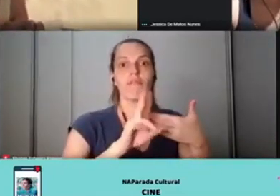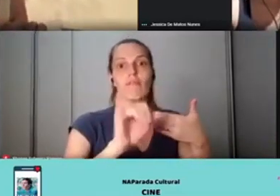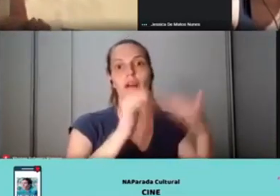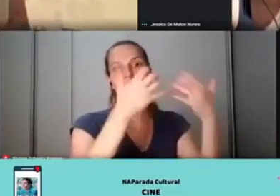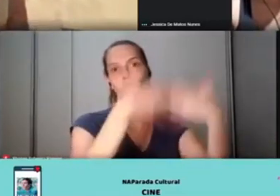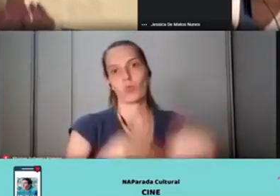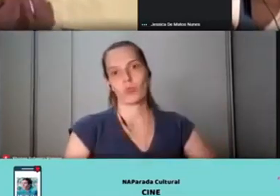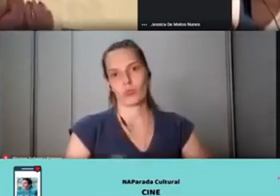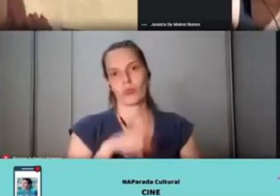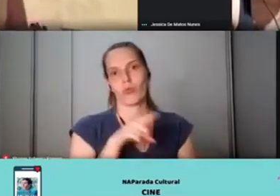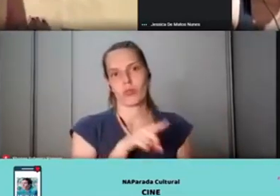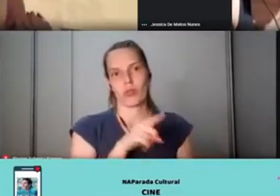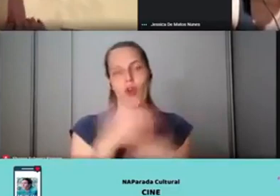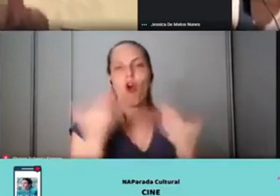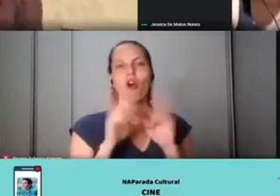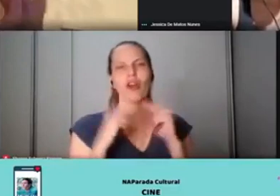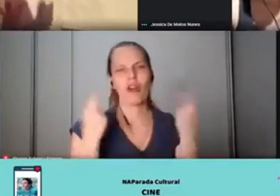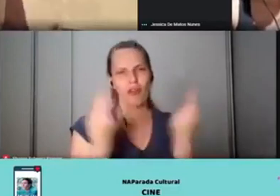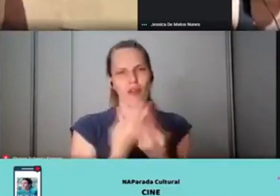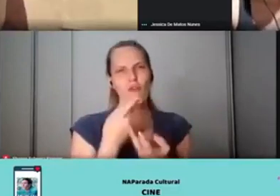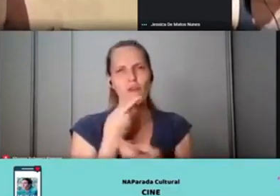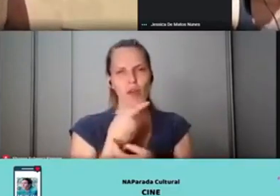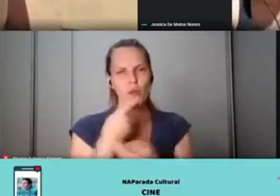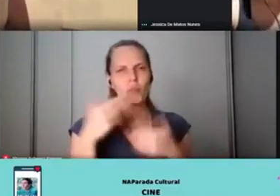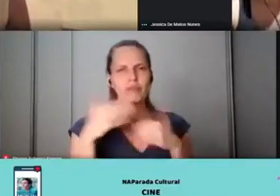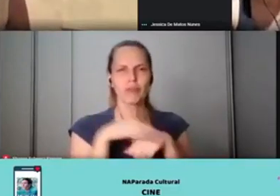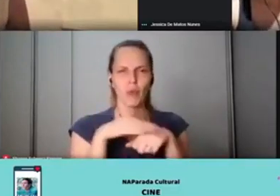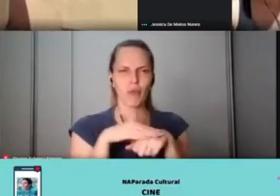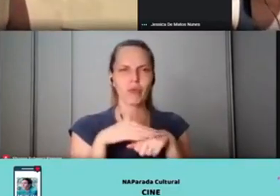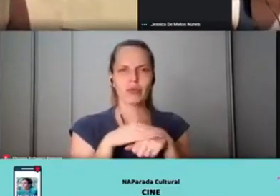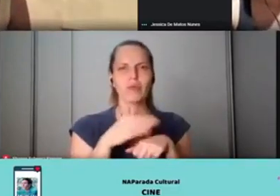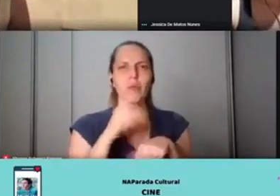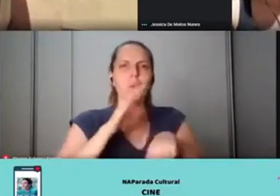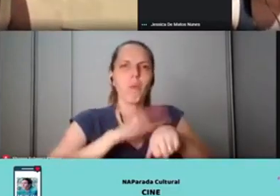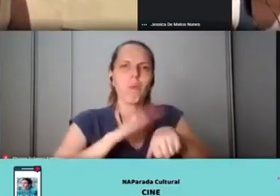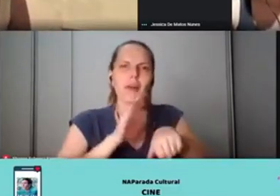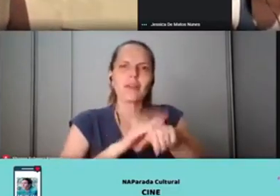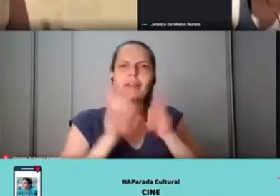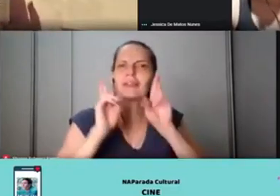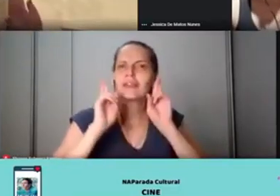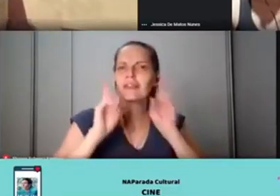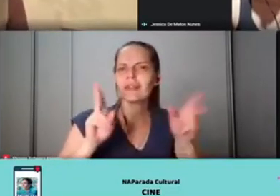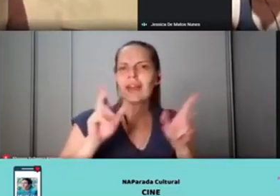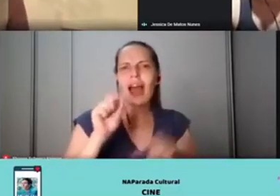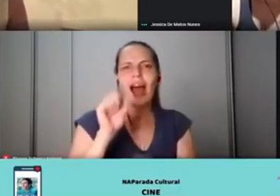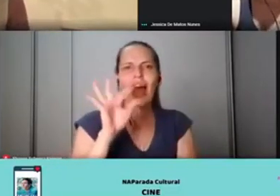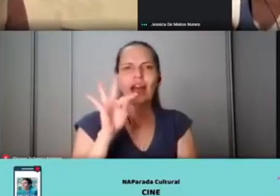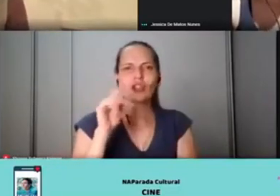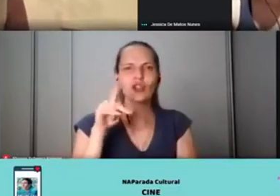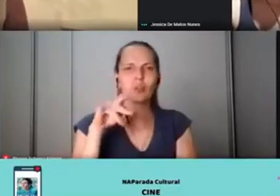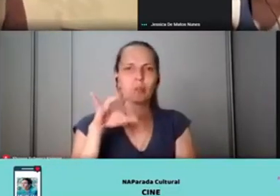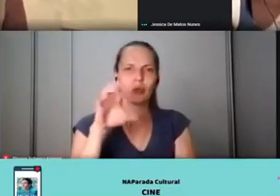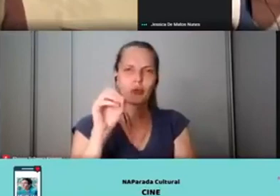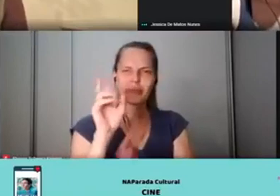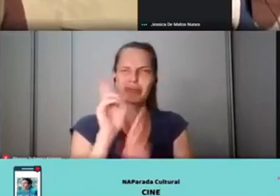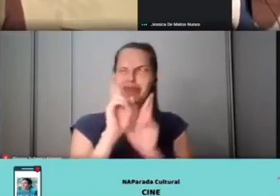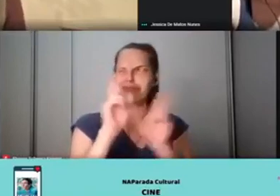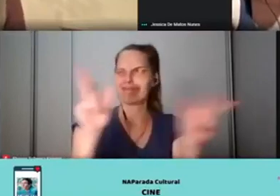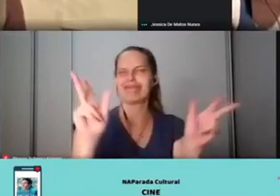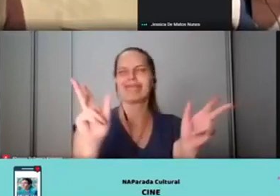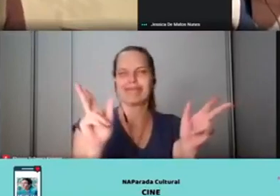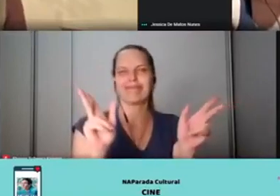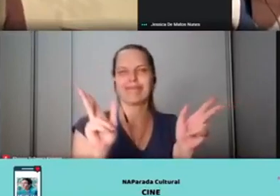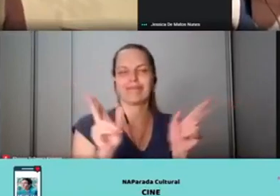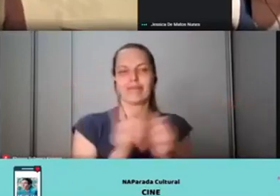hoje na reunião, de ser um momento atípico, é realmente bem isso, assim. né? Não. E o Sam, ele traz